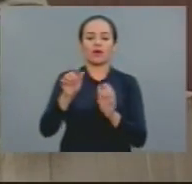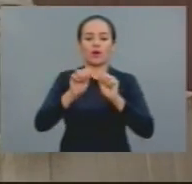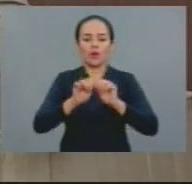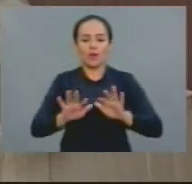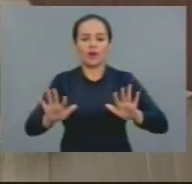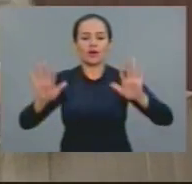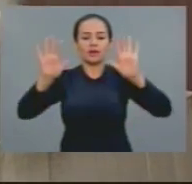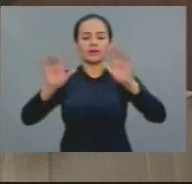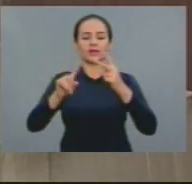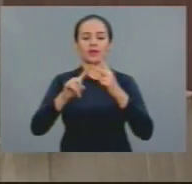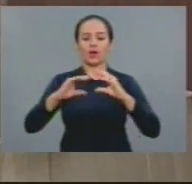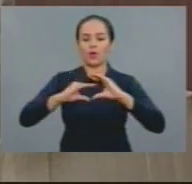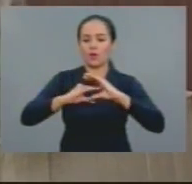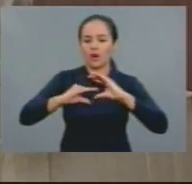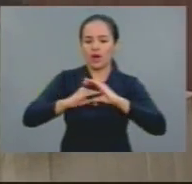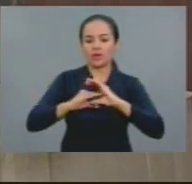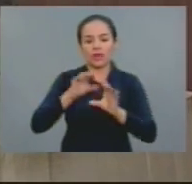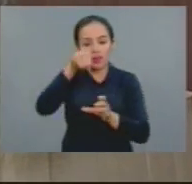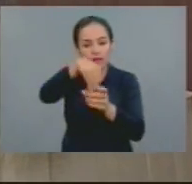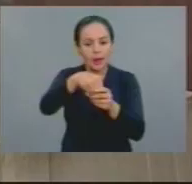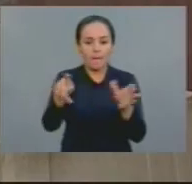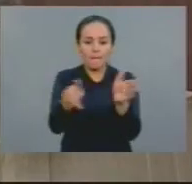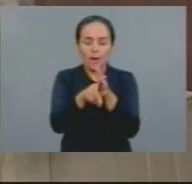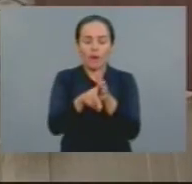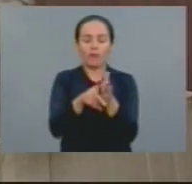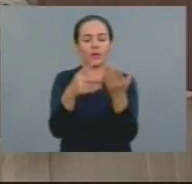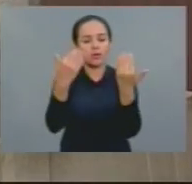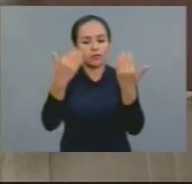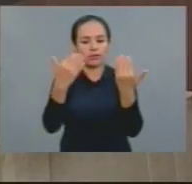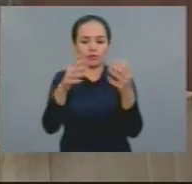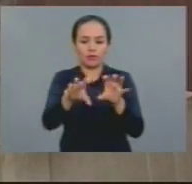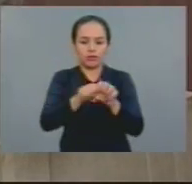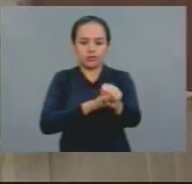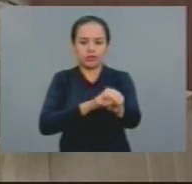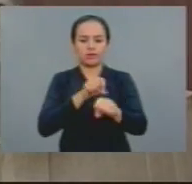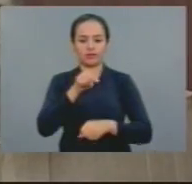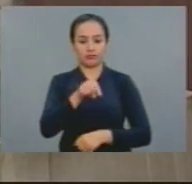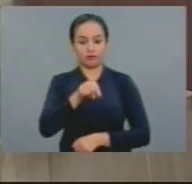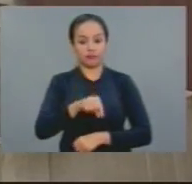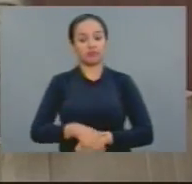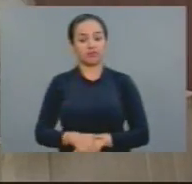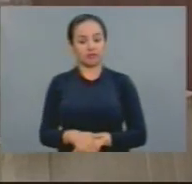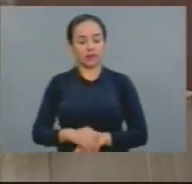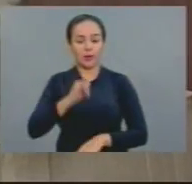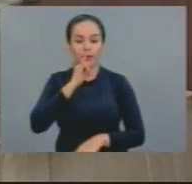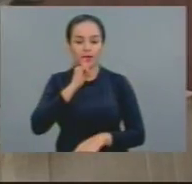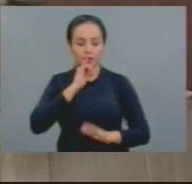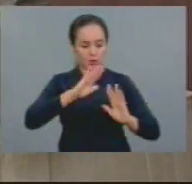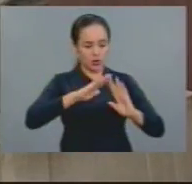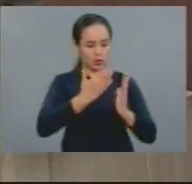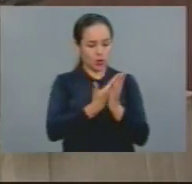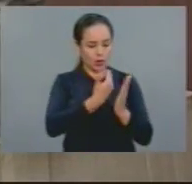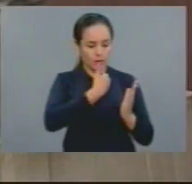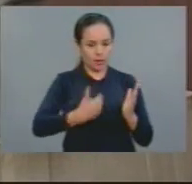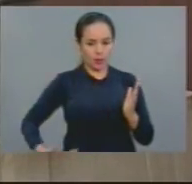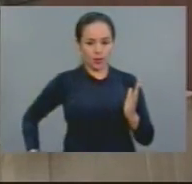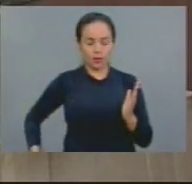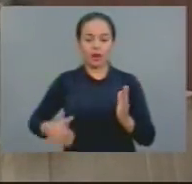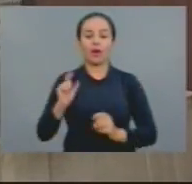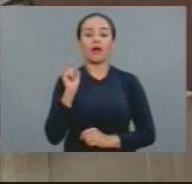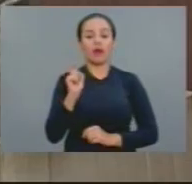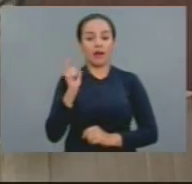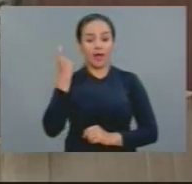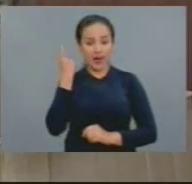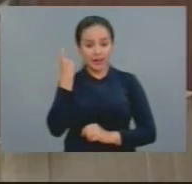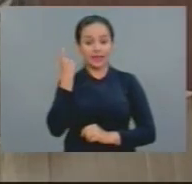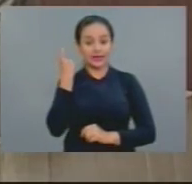nos ouvindo, saiba que o seu filho e a sua filha estuda numa escola pública porque um ex-aluno